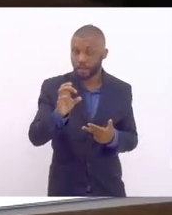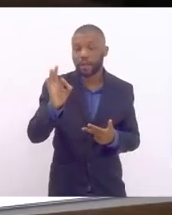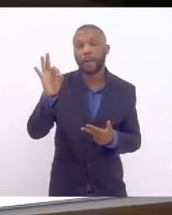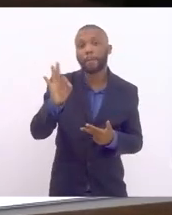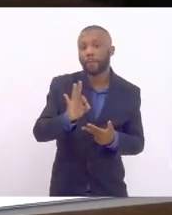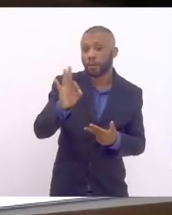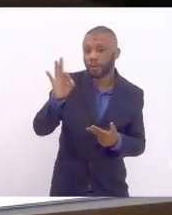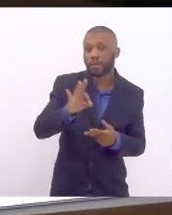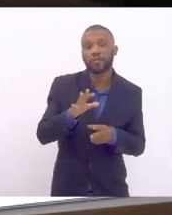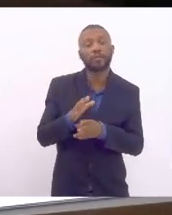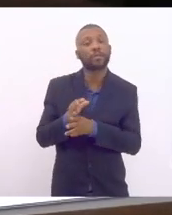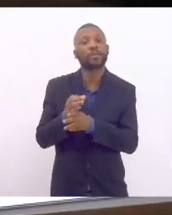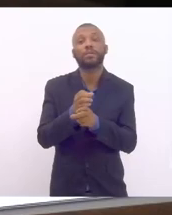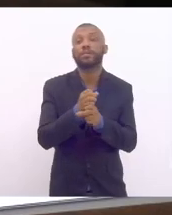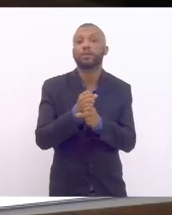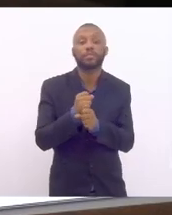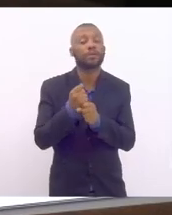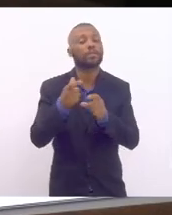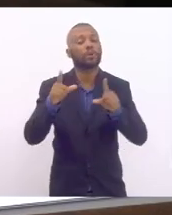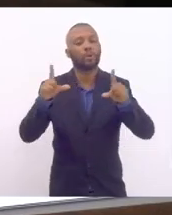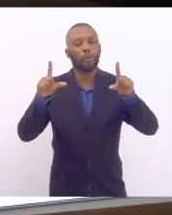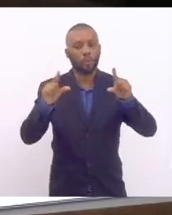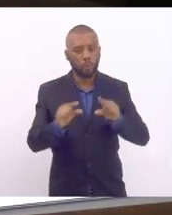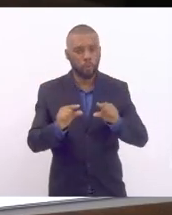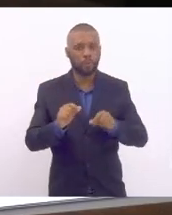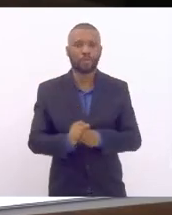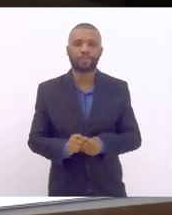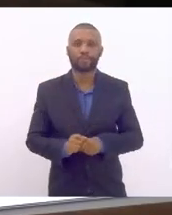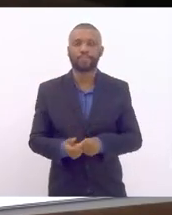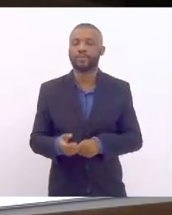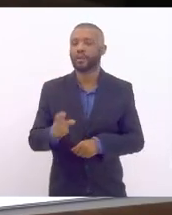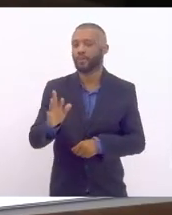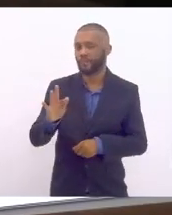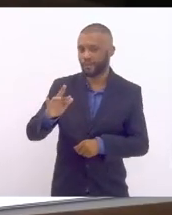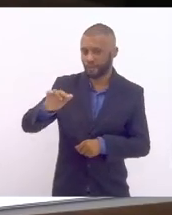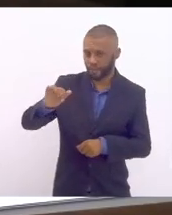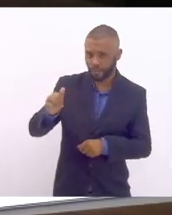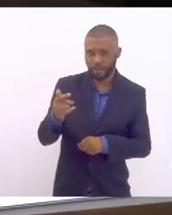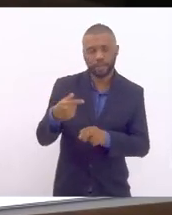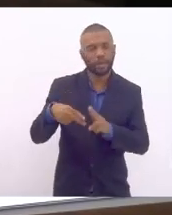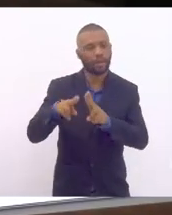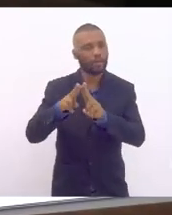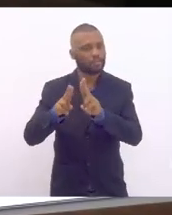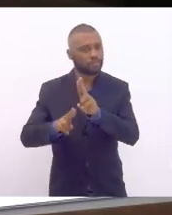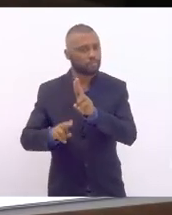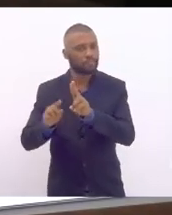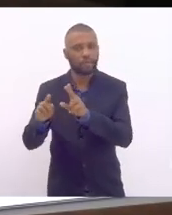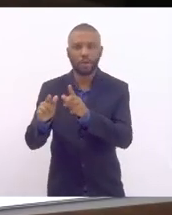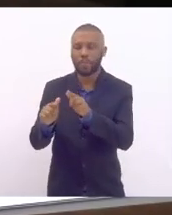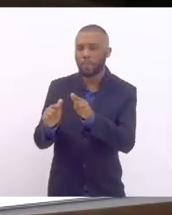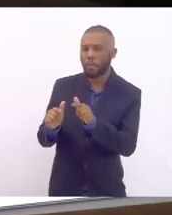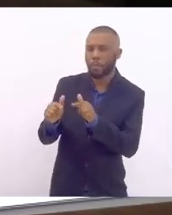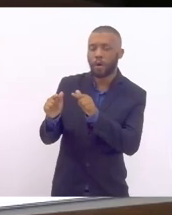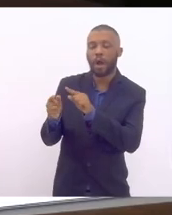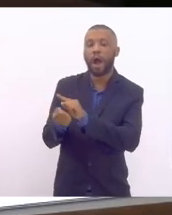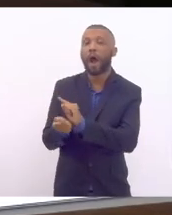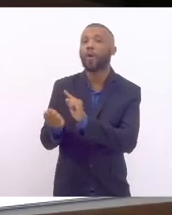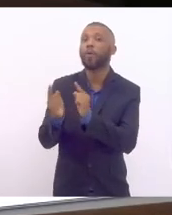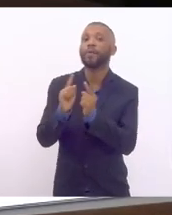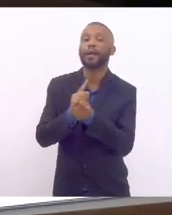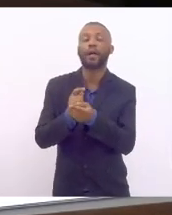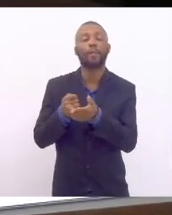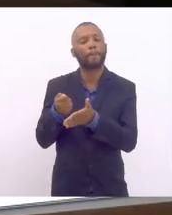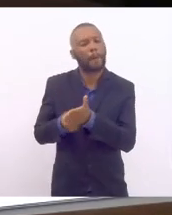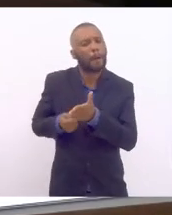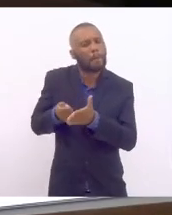desse orçamento sendo reduzido e é UFRJ fazendo o movimento inverso é o